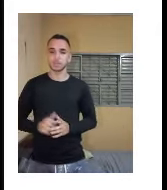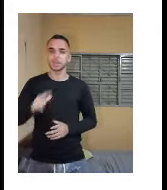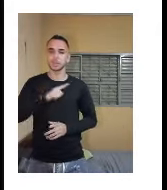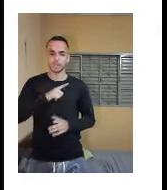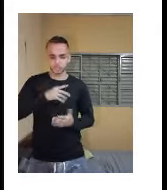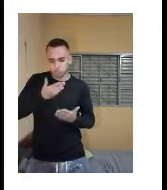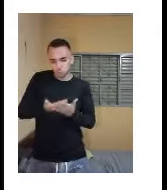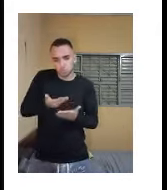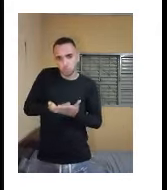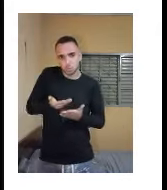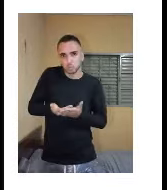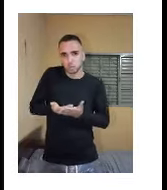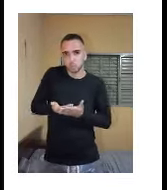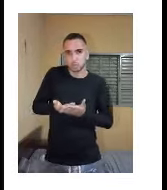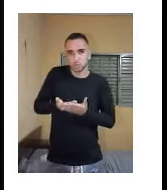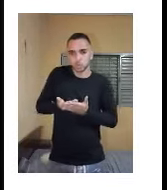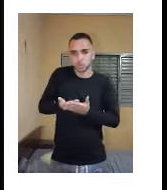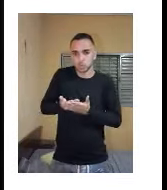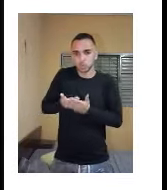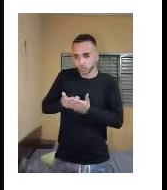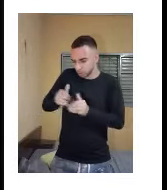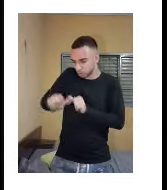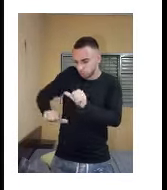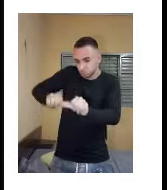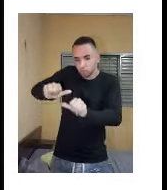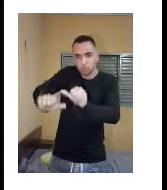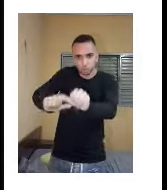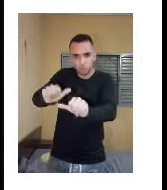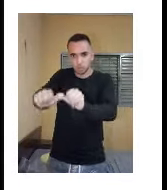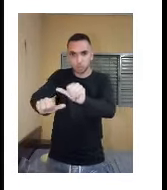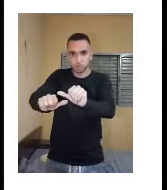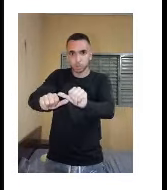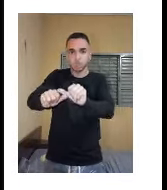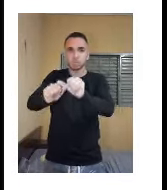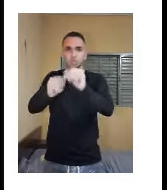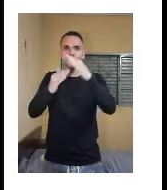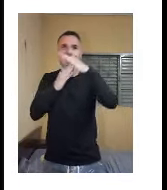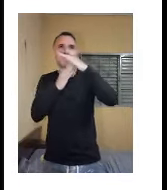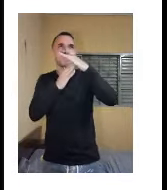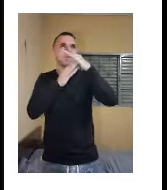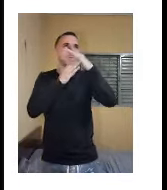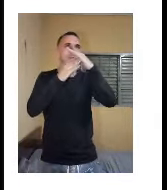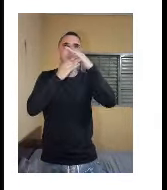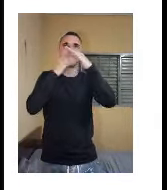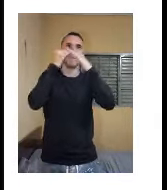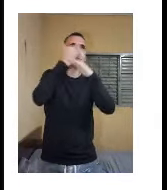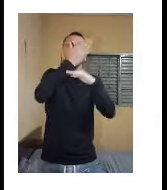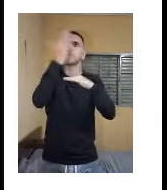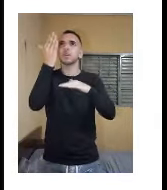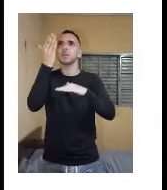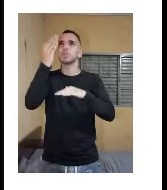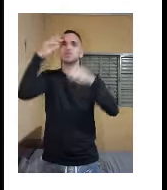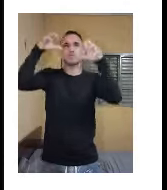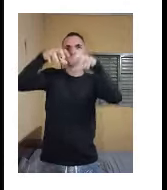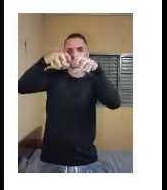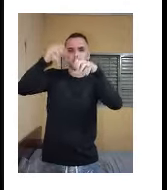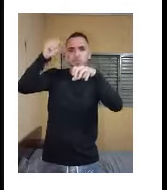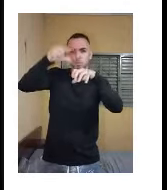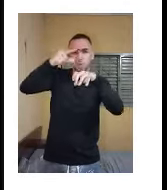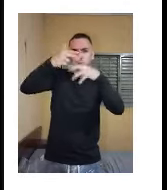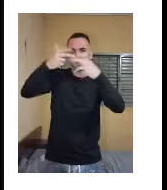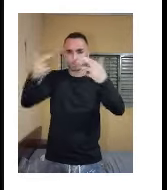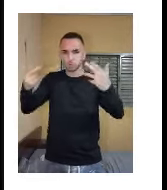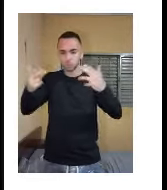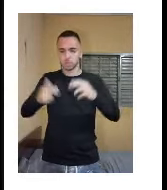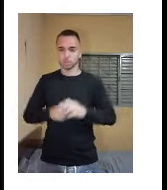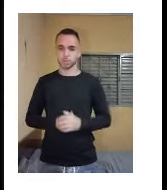estudos da mudança do clima no aspecto físico, né? É um